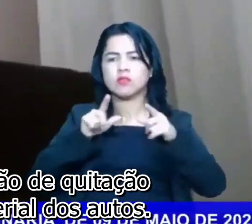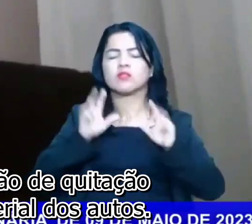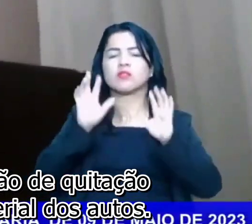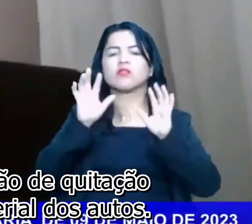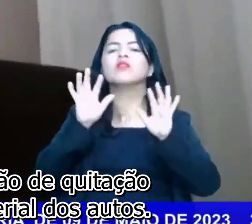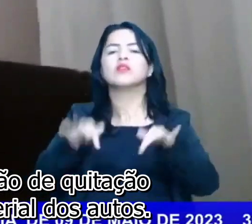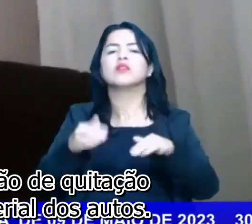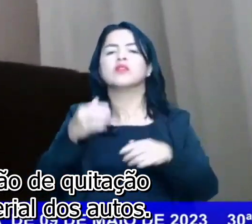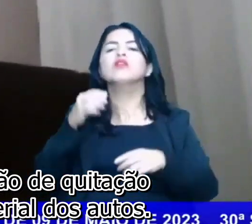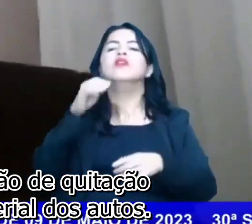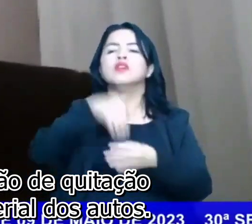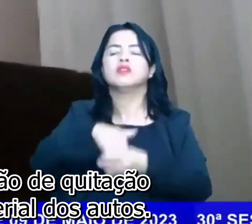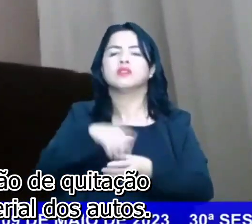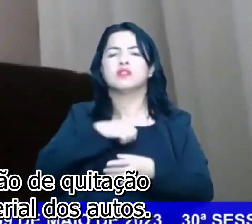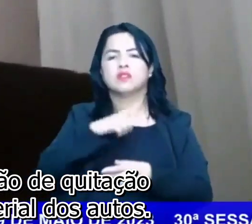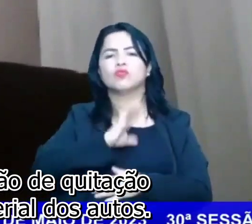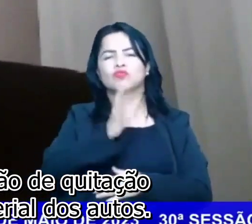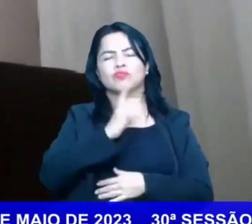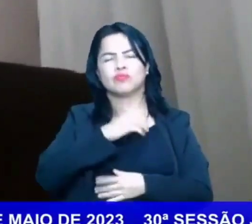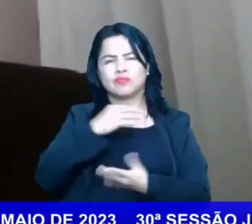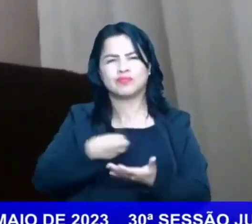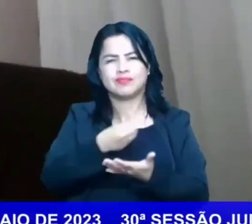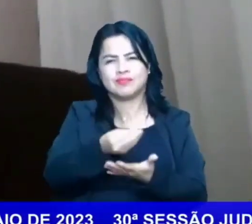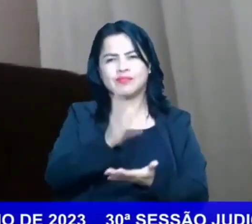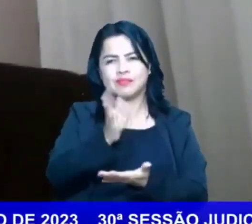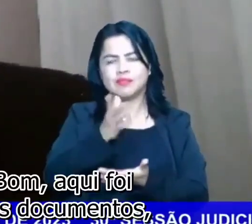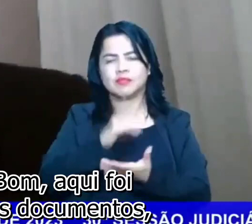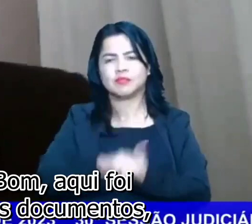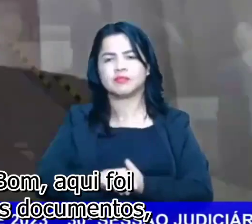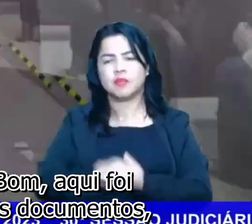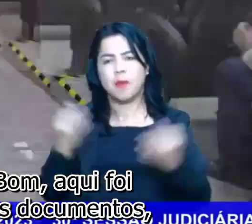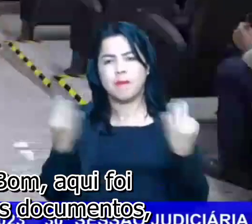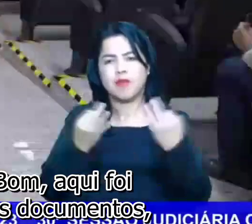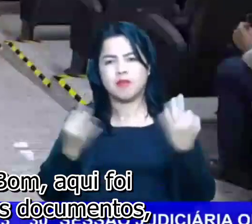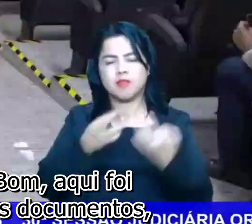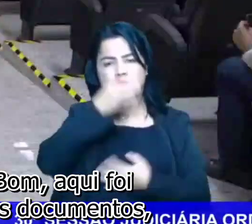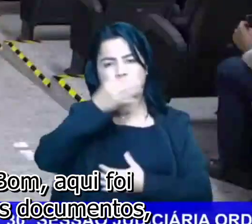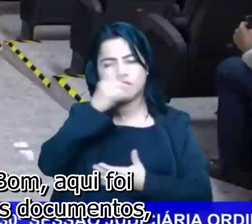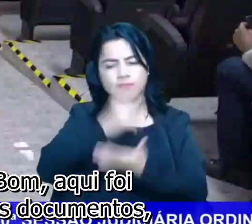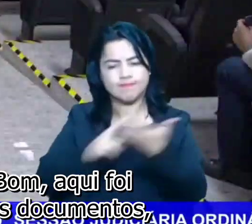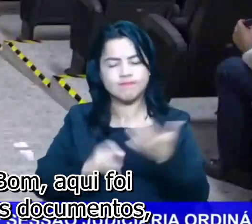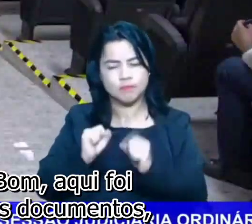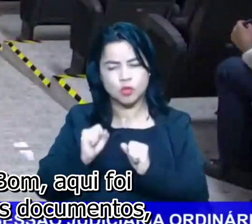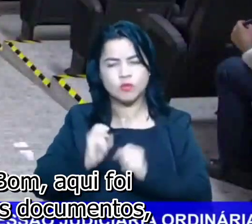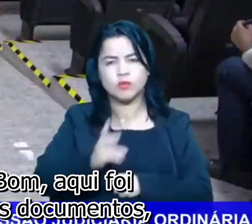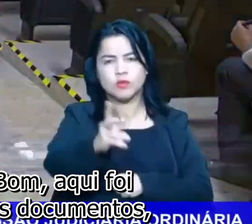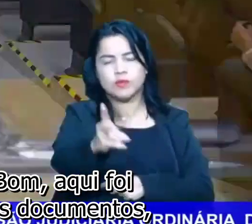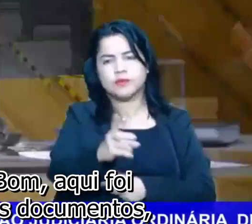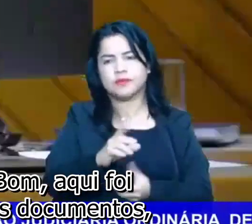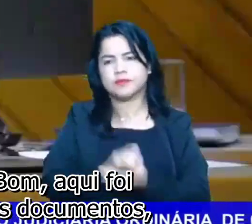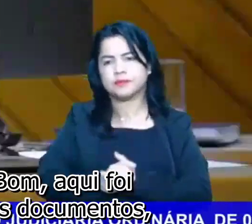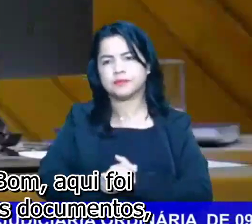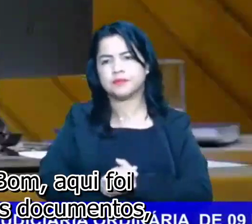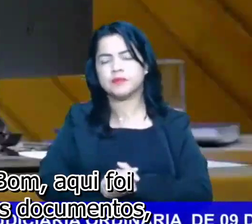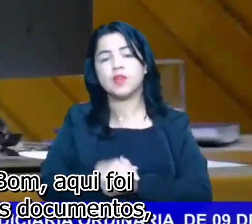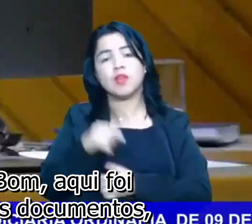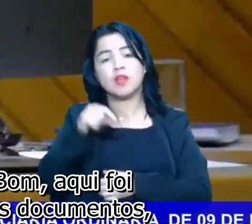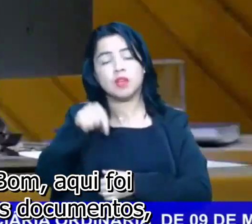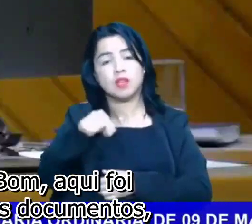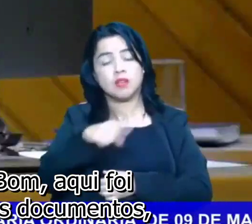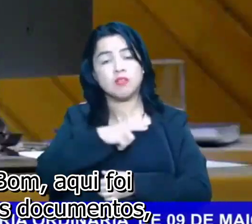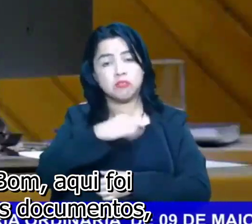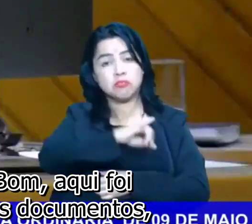que já constava na manifestação ministerial dos autos. Perfeito. Doutora relatora, pode prosseguir. Bom, aqui